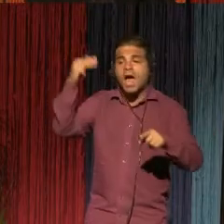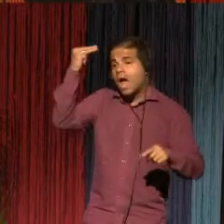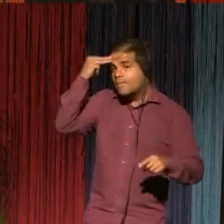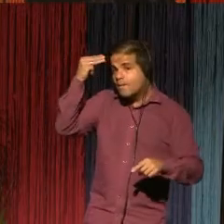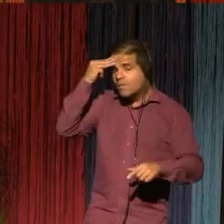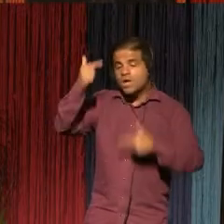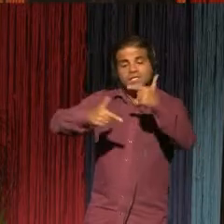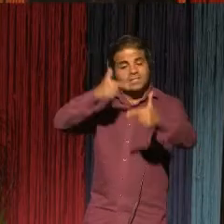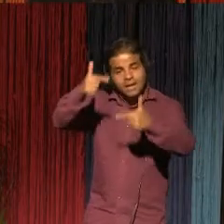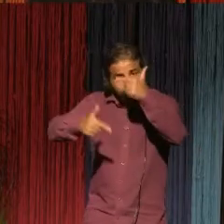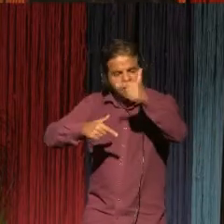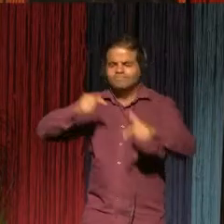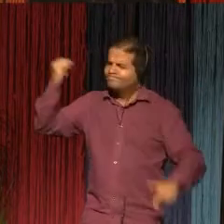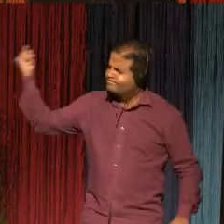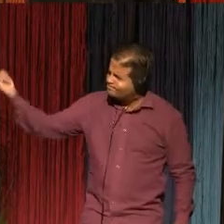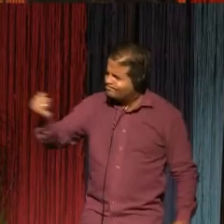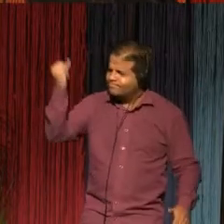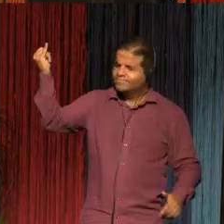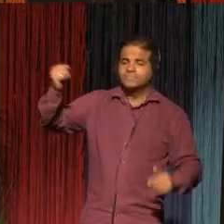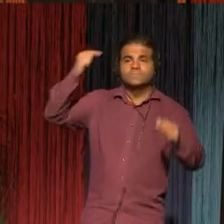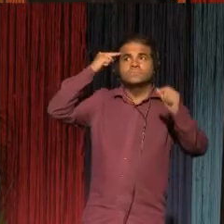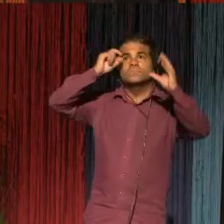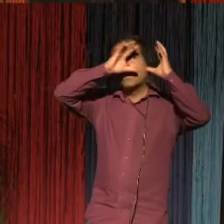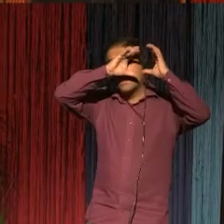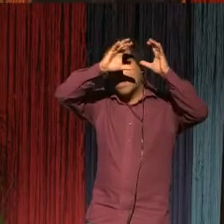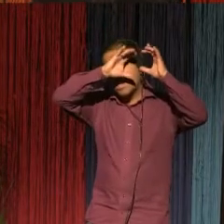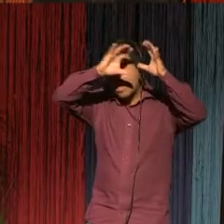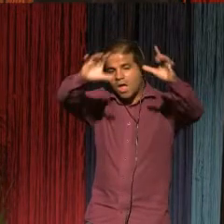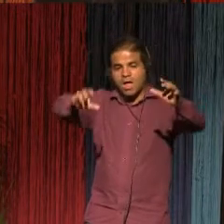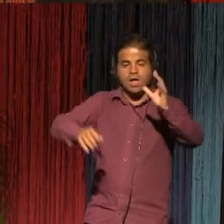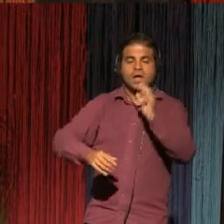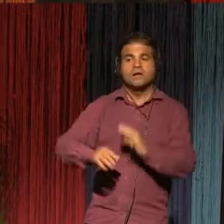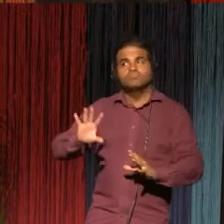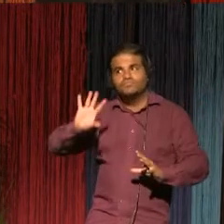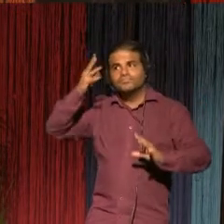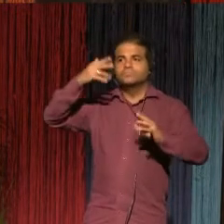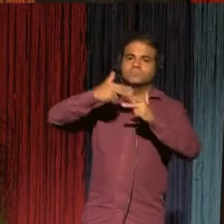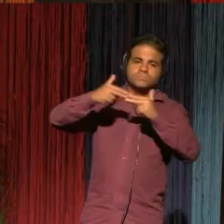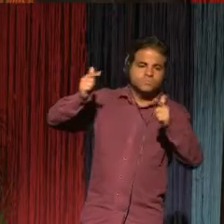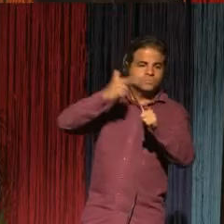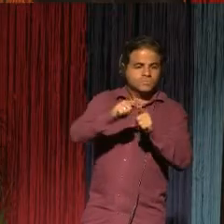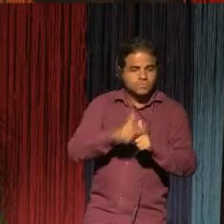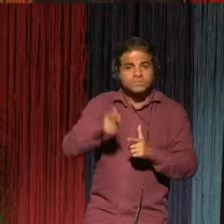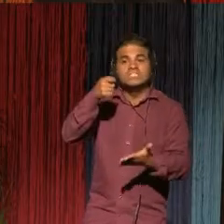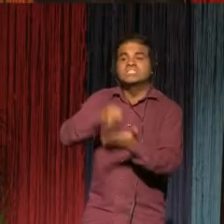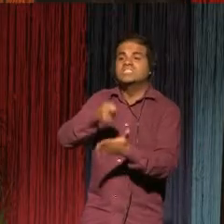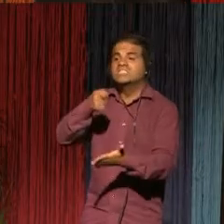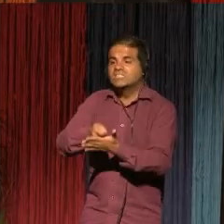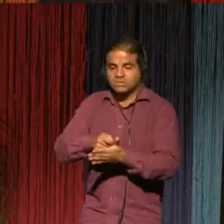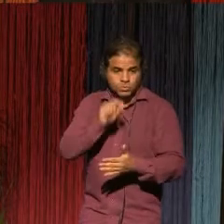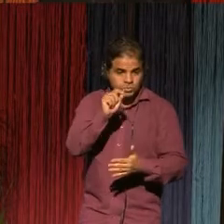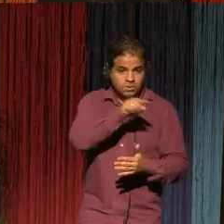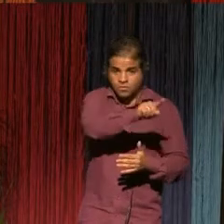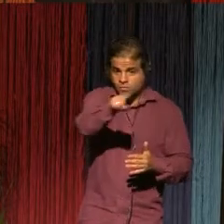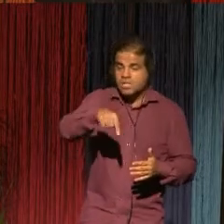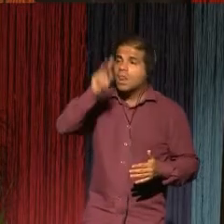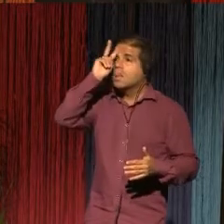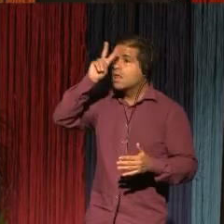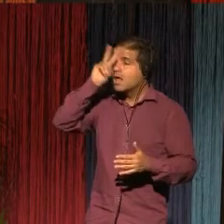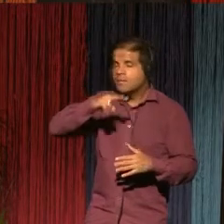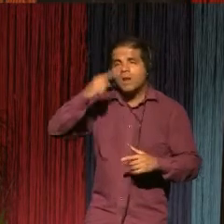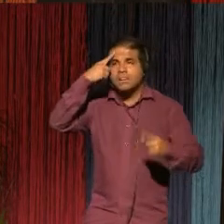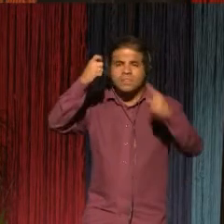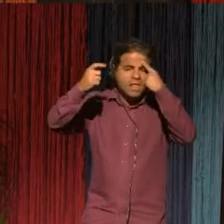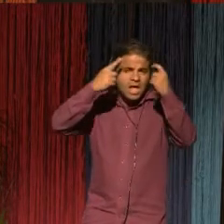de trabalho também é fundamental para o raciocínio e para a resolução criativa de problemas, porque isso exige você lembrar